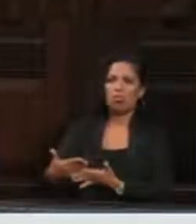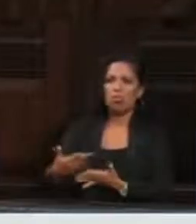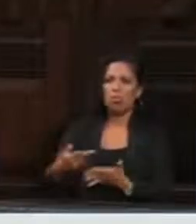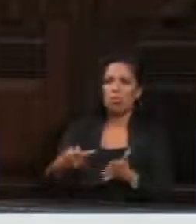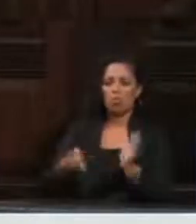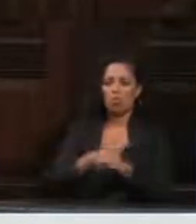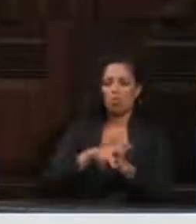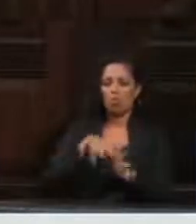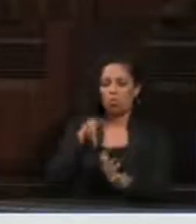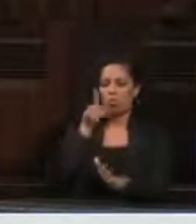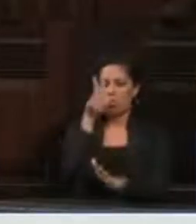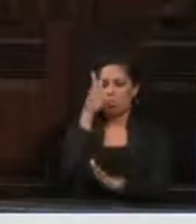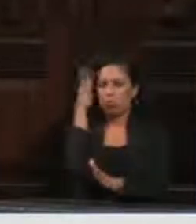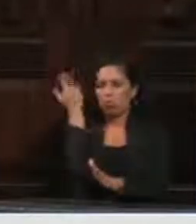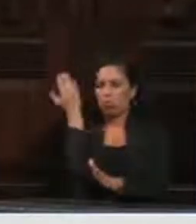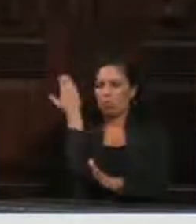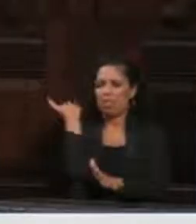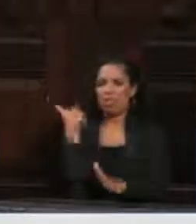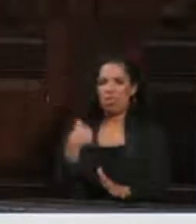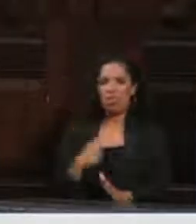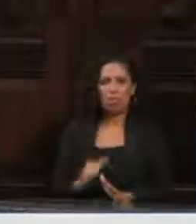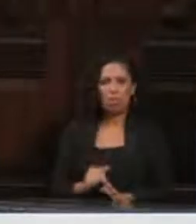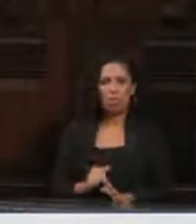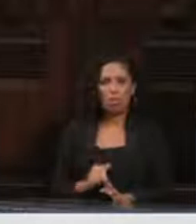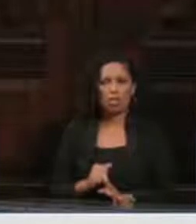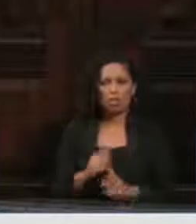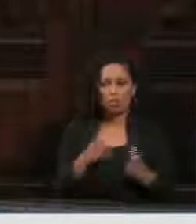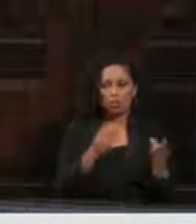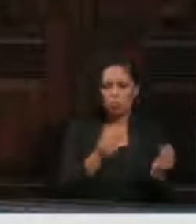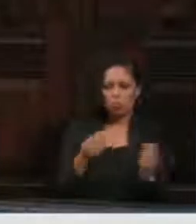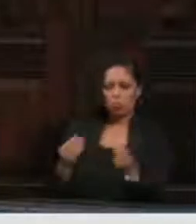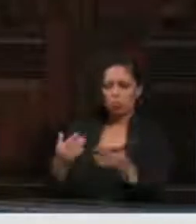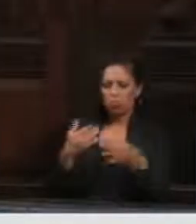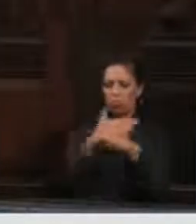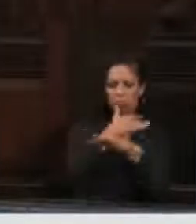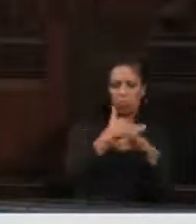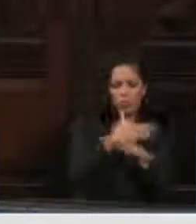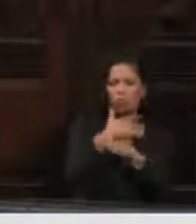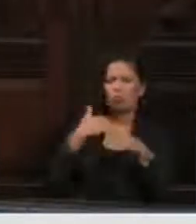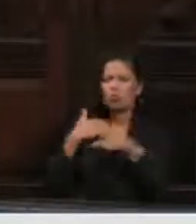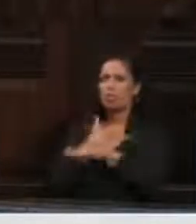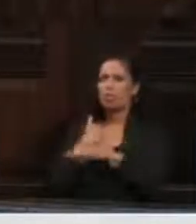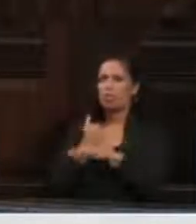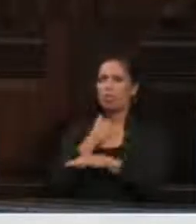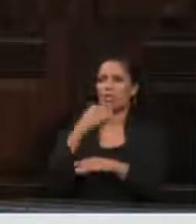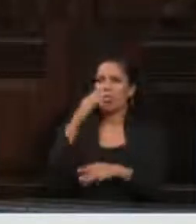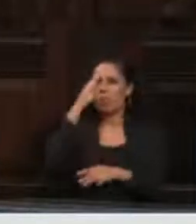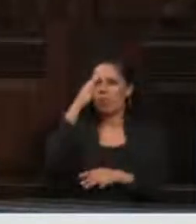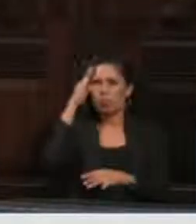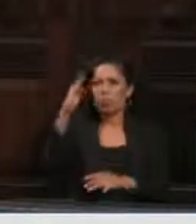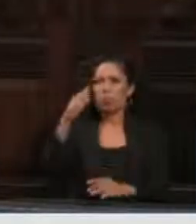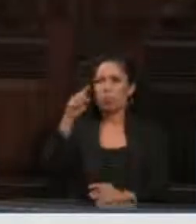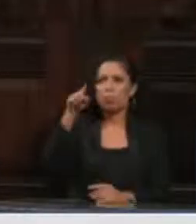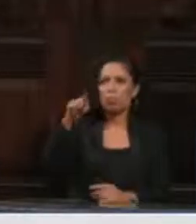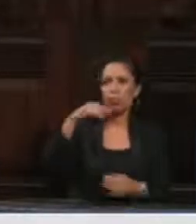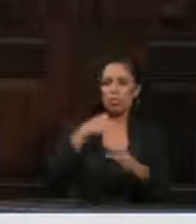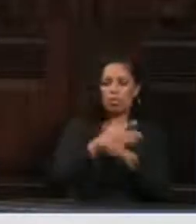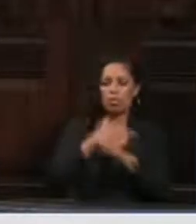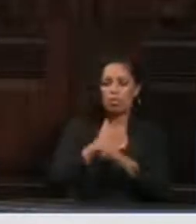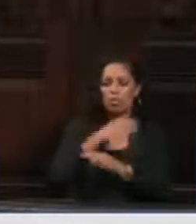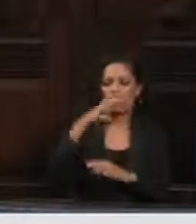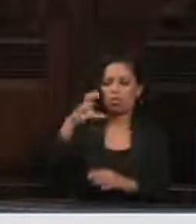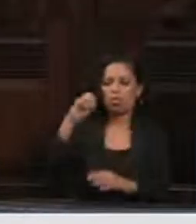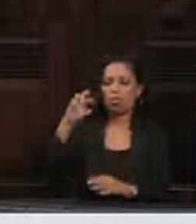tacanha, que a gente ainda vê em muitas cidades, principalmente ali em Cordeiro, é que a gente vem